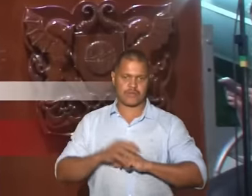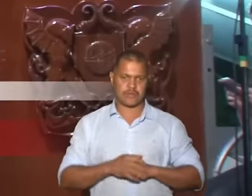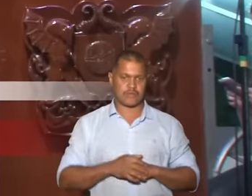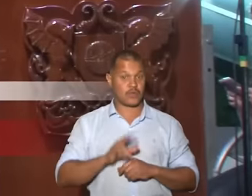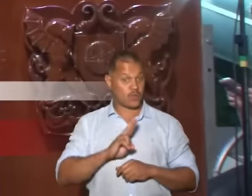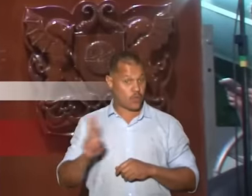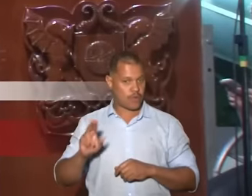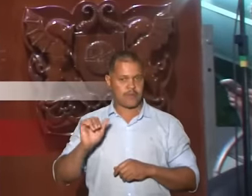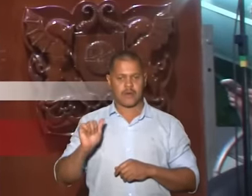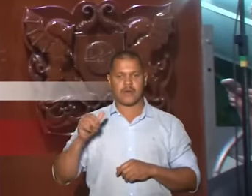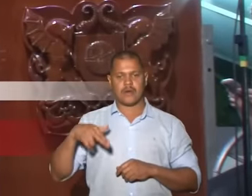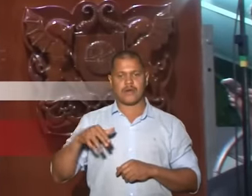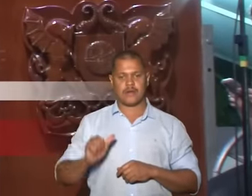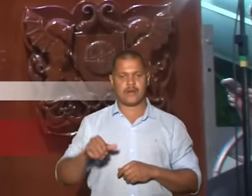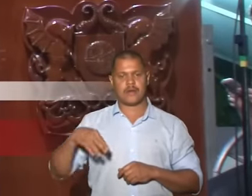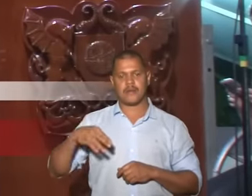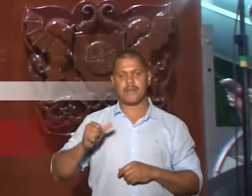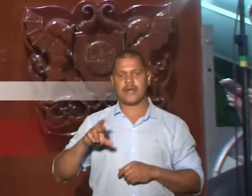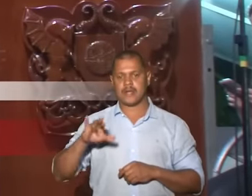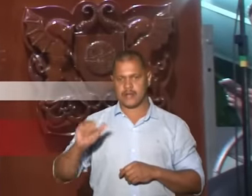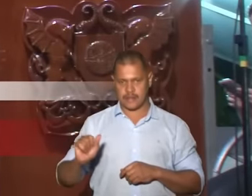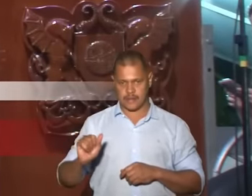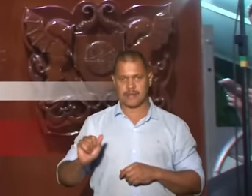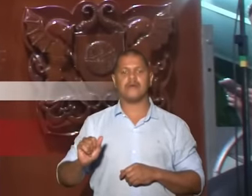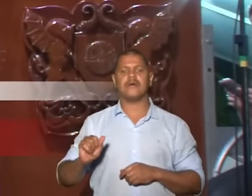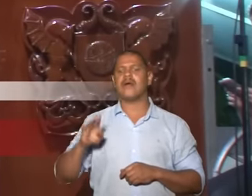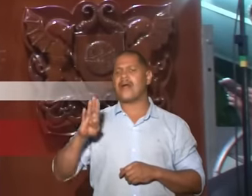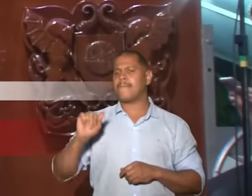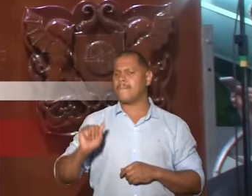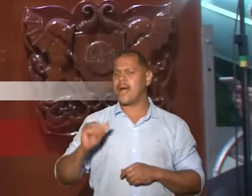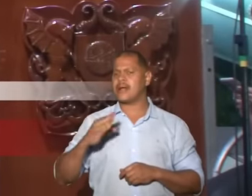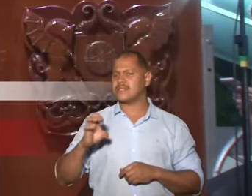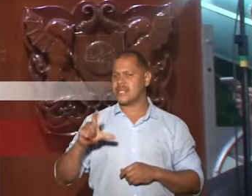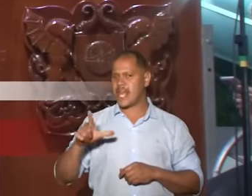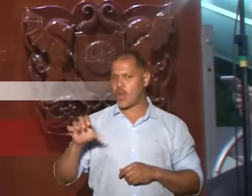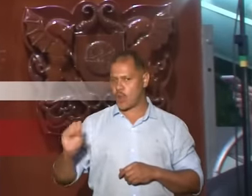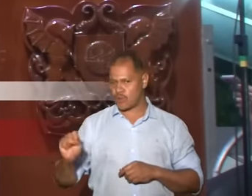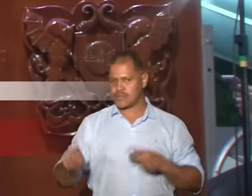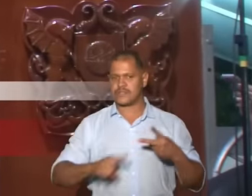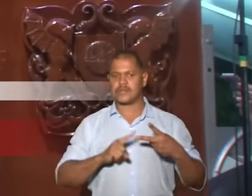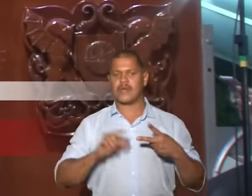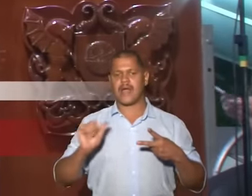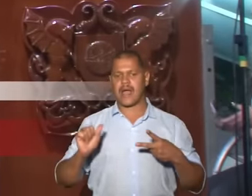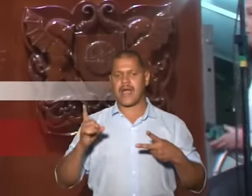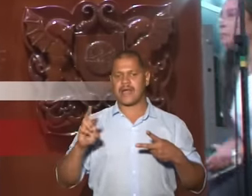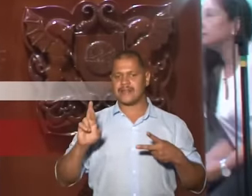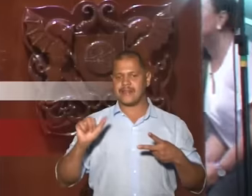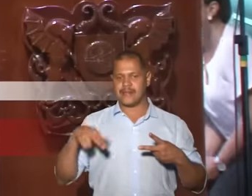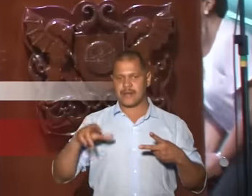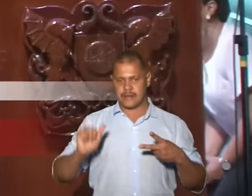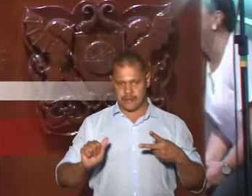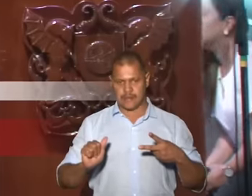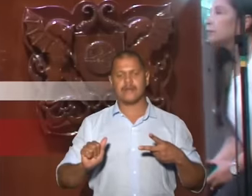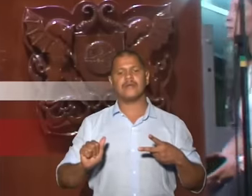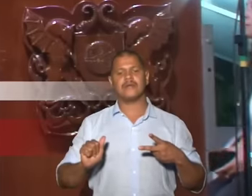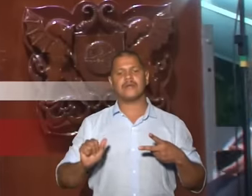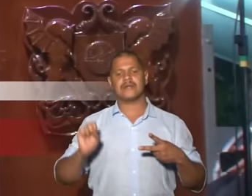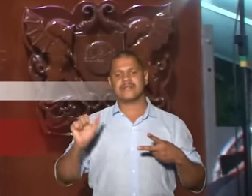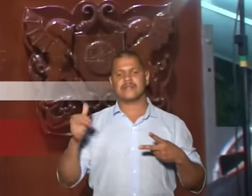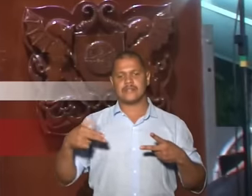Ana Maria Ferreira Barcelos e Adriana Santana Gonçalves.